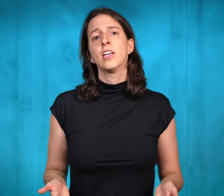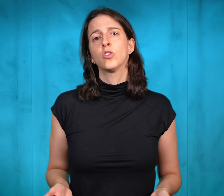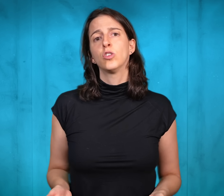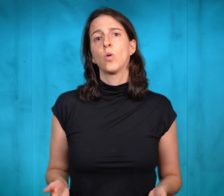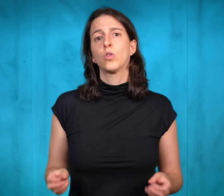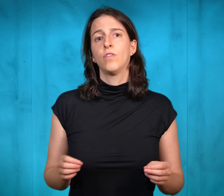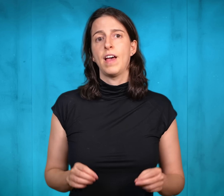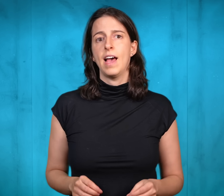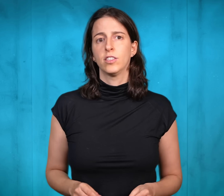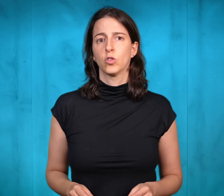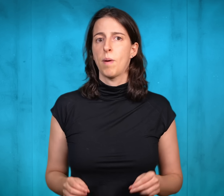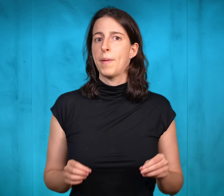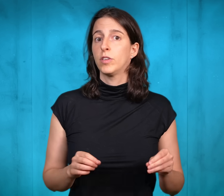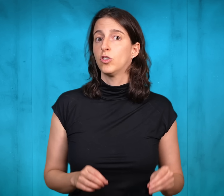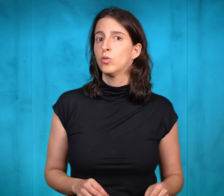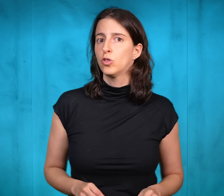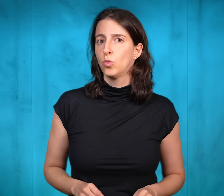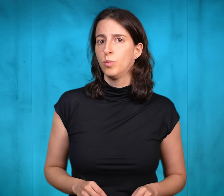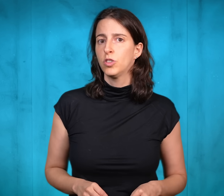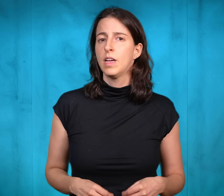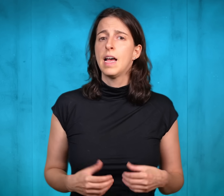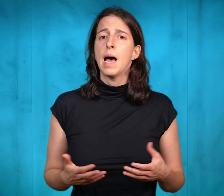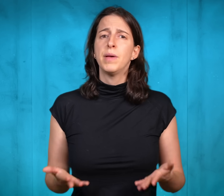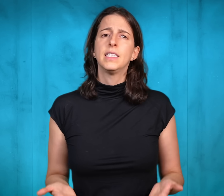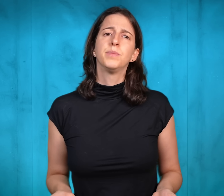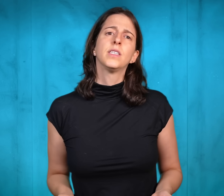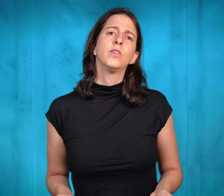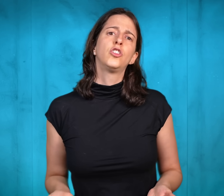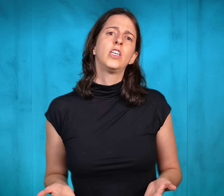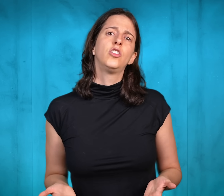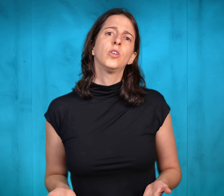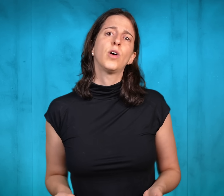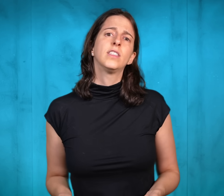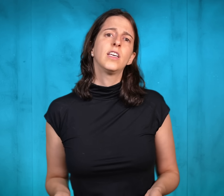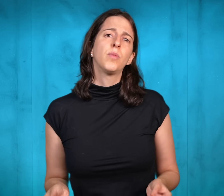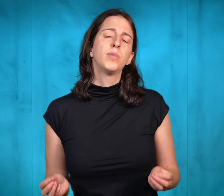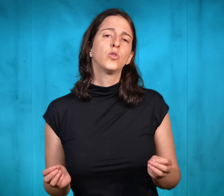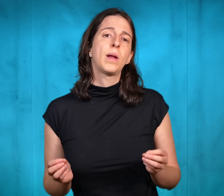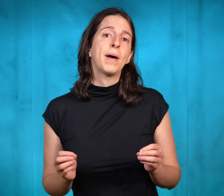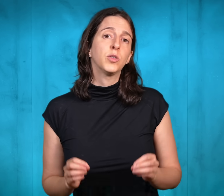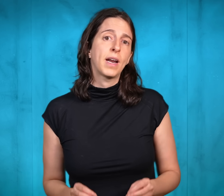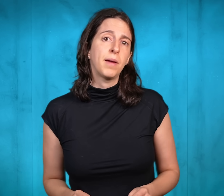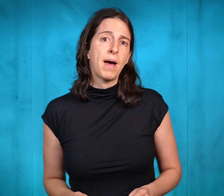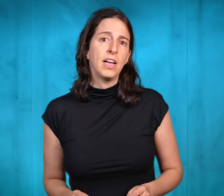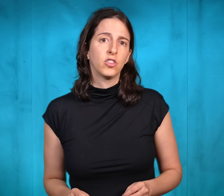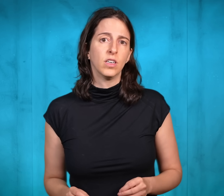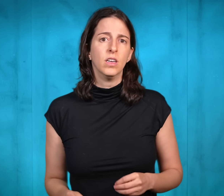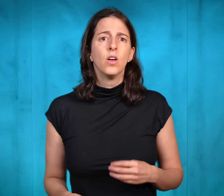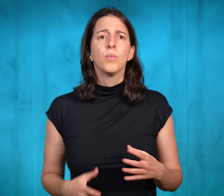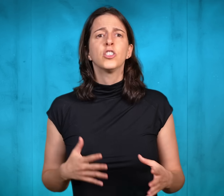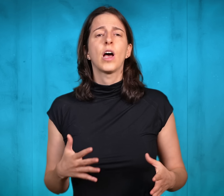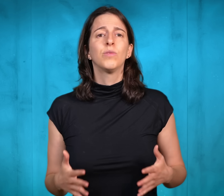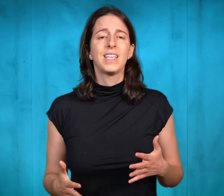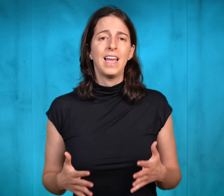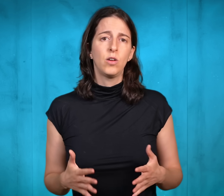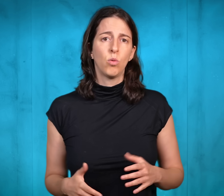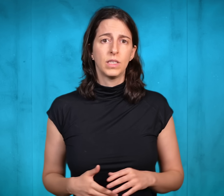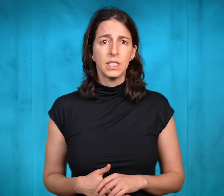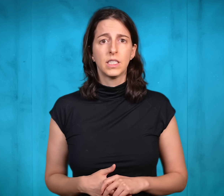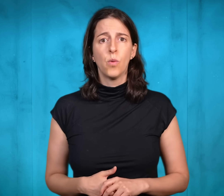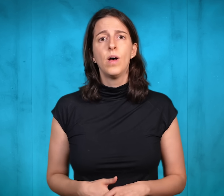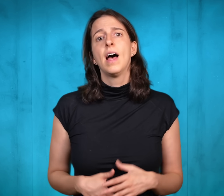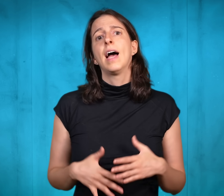Já em questões controversas, como a pauta de costumes, a percepção é de que Dino pode seguir uma postura mais pragmática, com mais